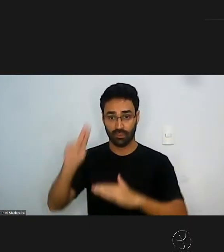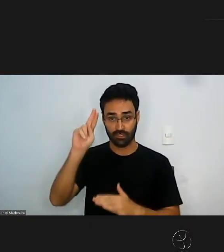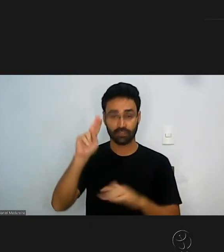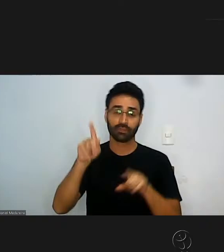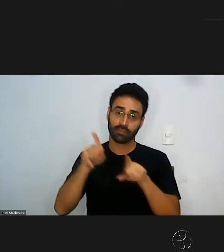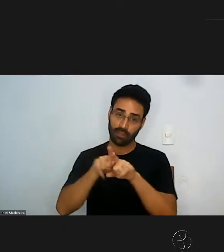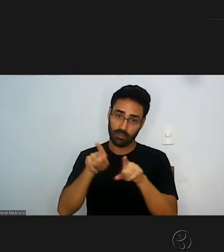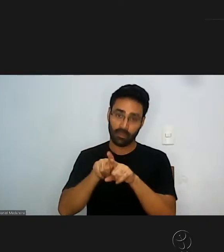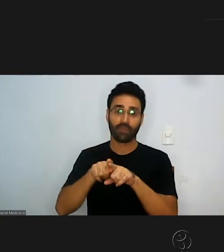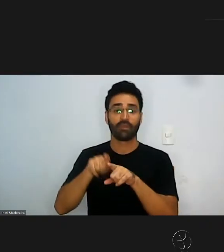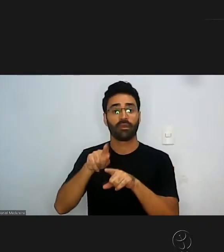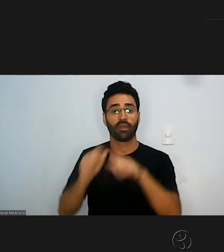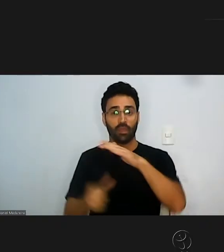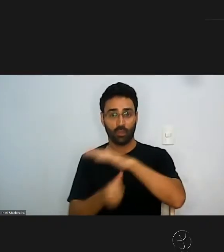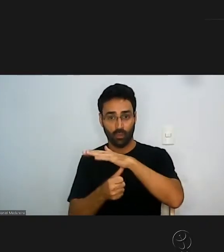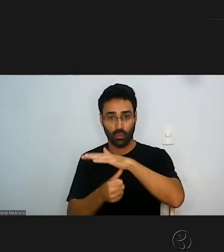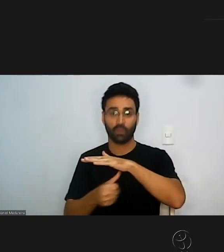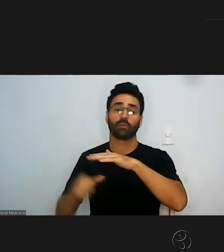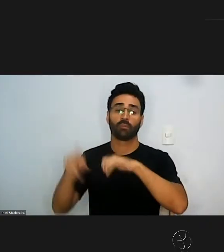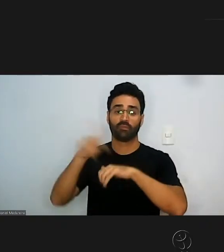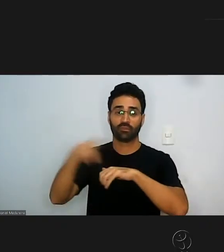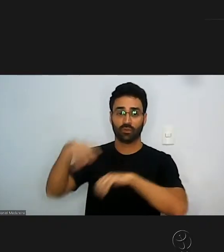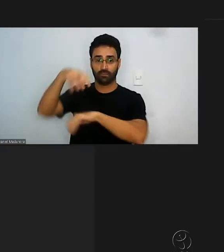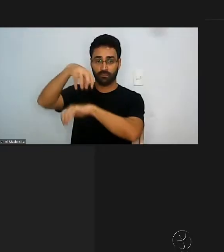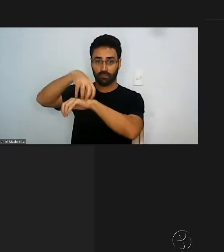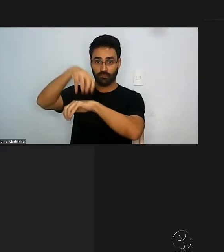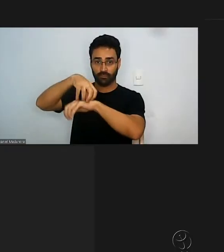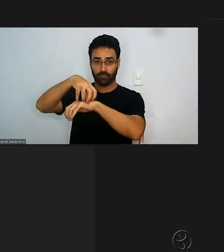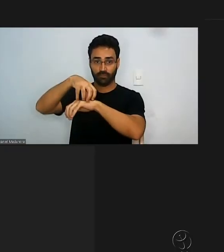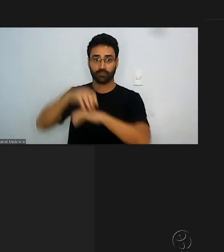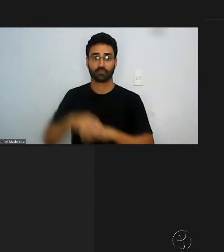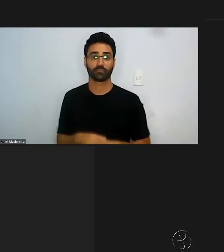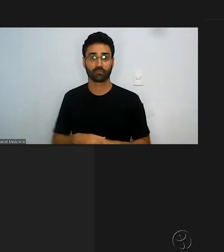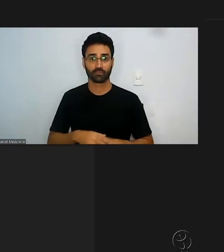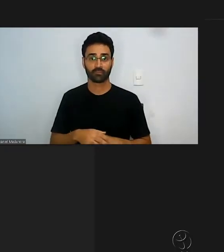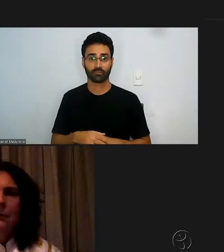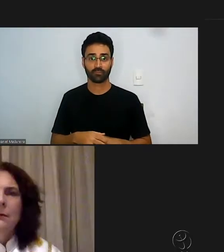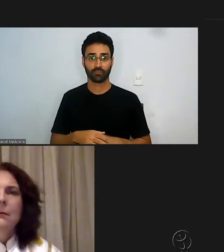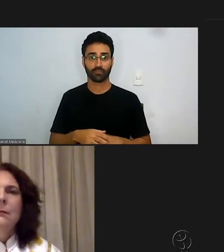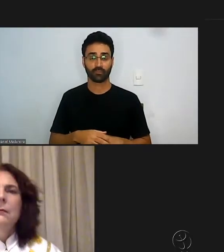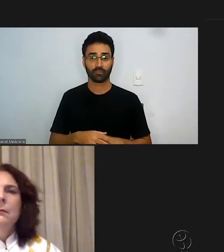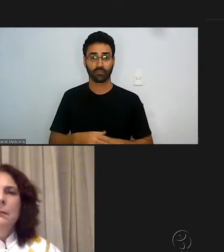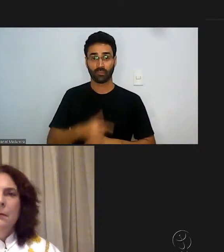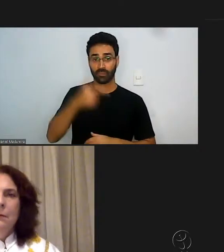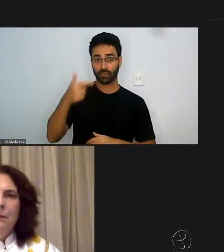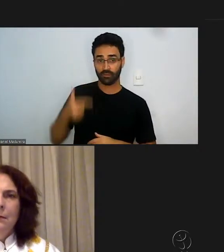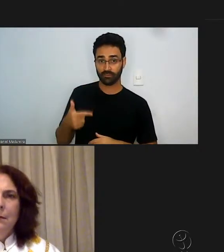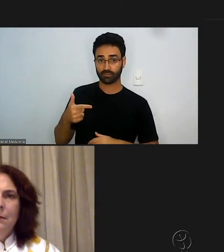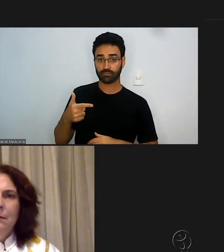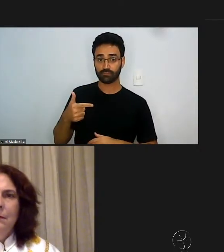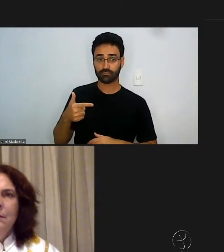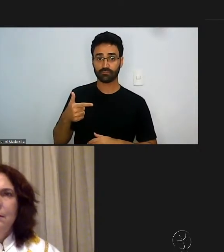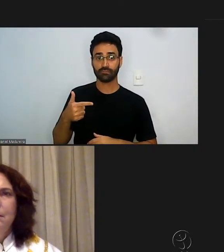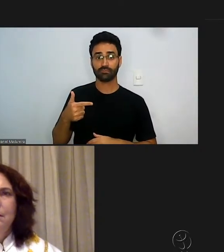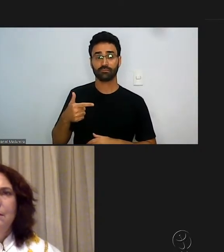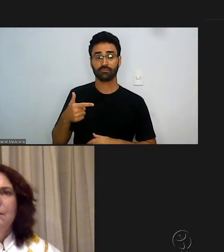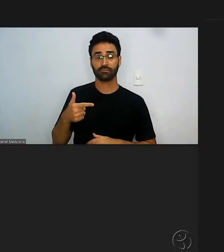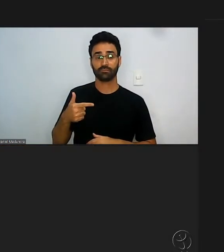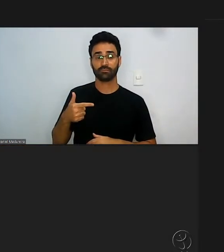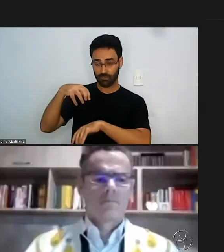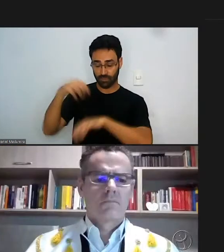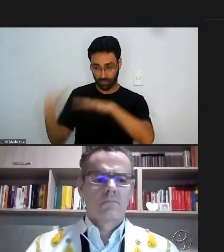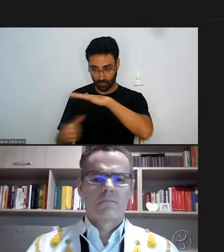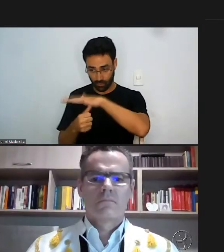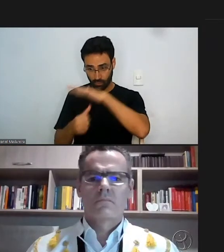Universidade de Brasília, a professora Márcia Abraão Moura, vice-reitor da Universidade de Brasília, o professor Henrique